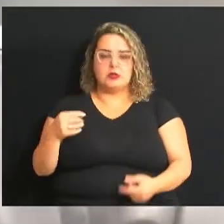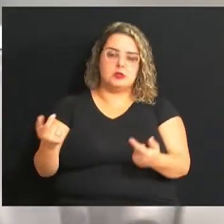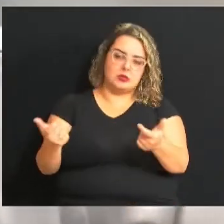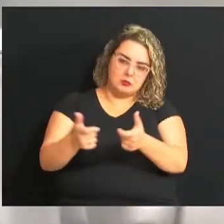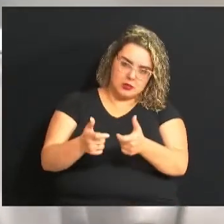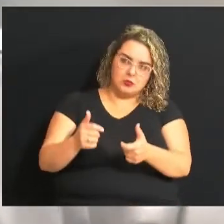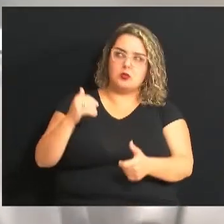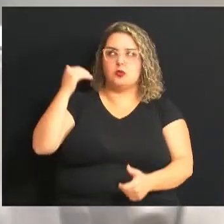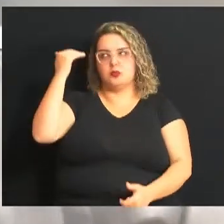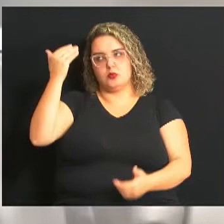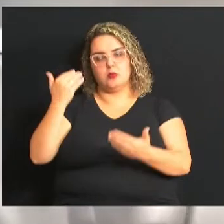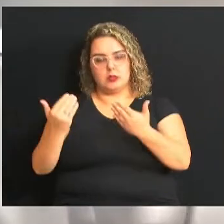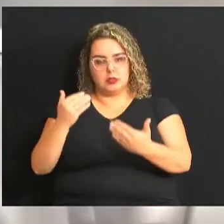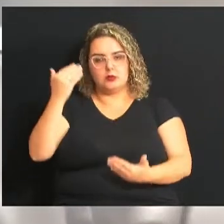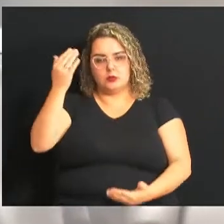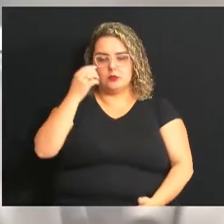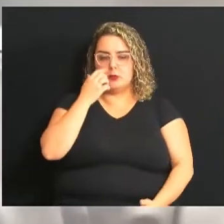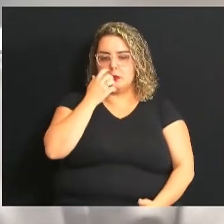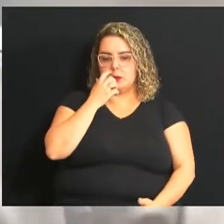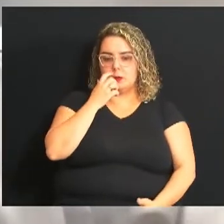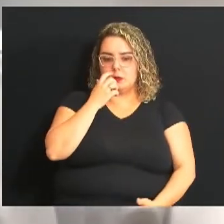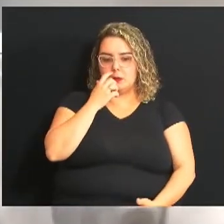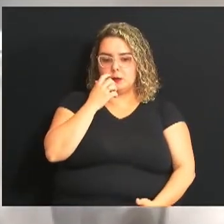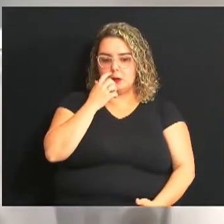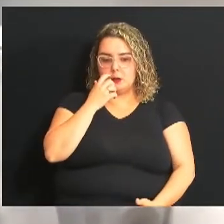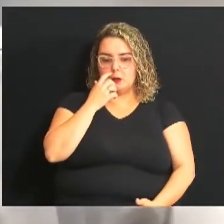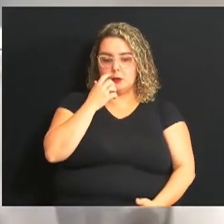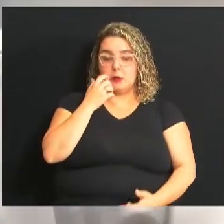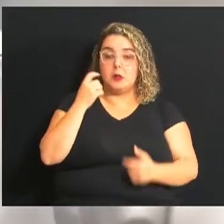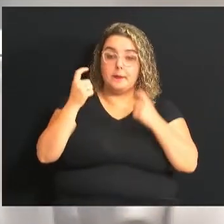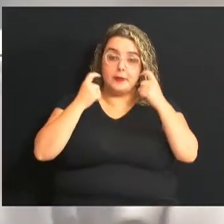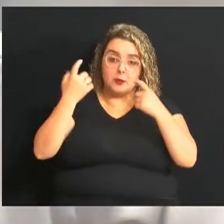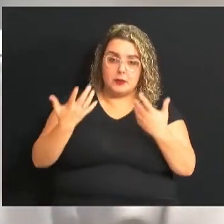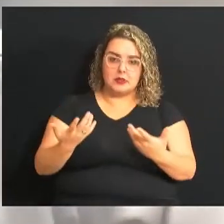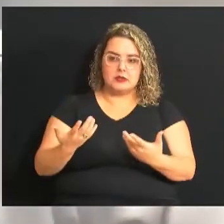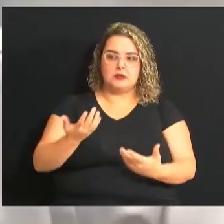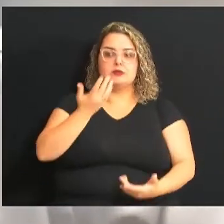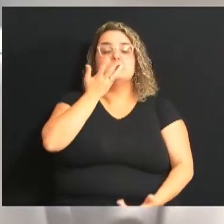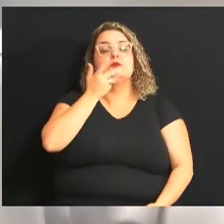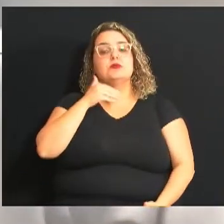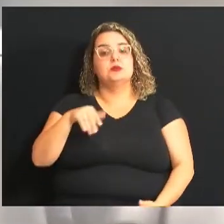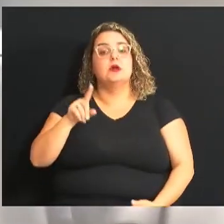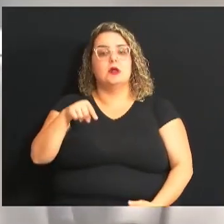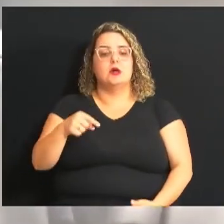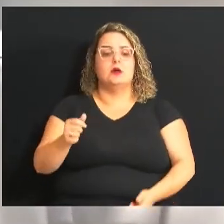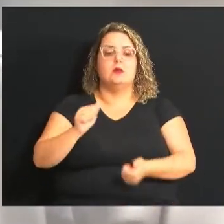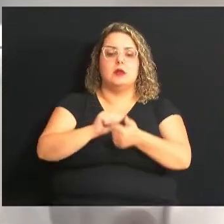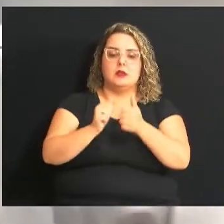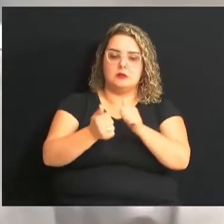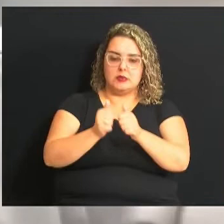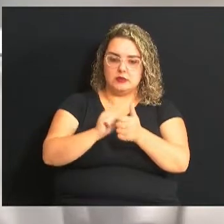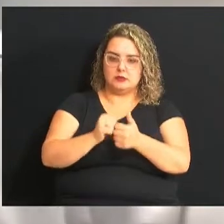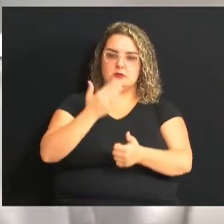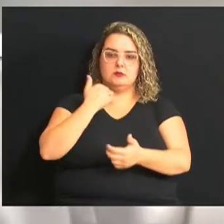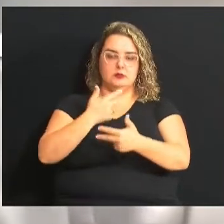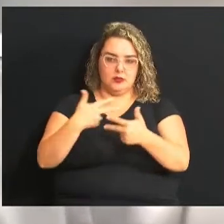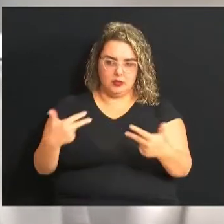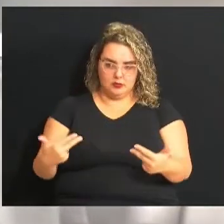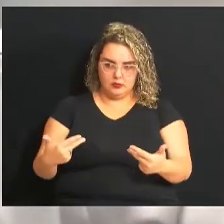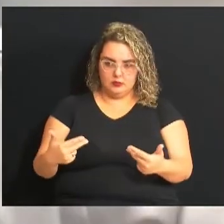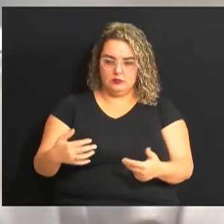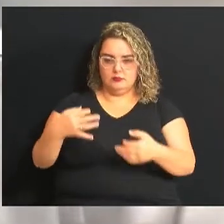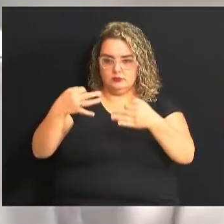grande preocupação nessa criança é você já ter uma orientação adequada da alimentação, por isso que